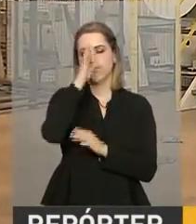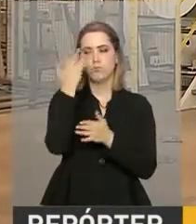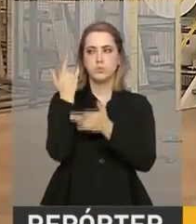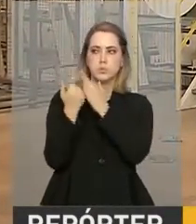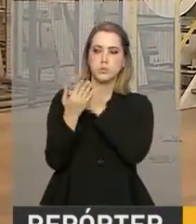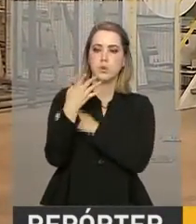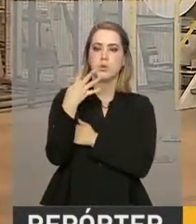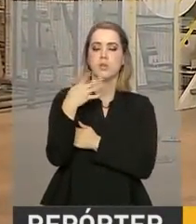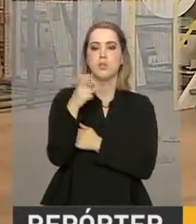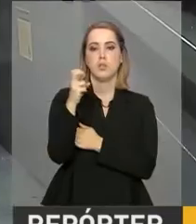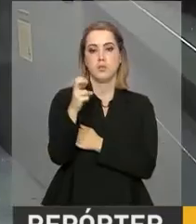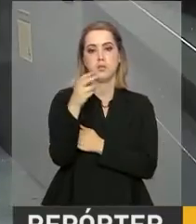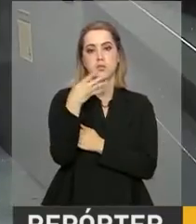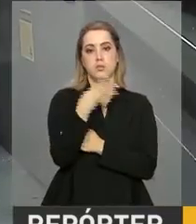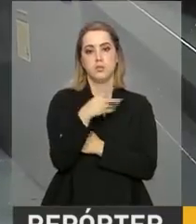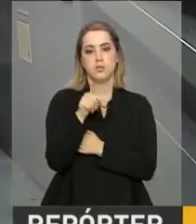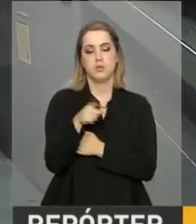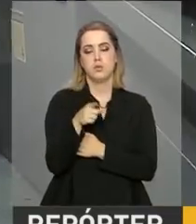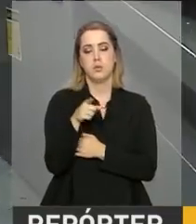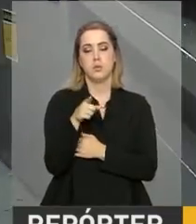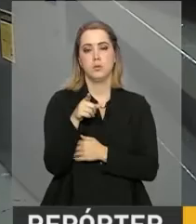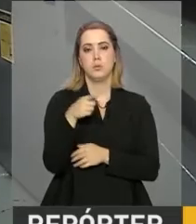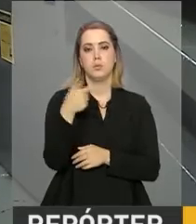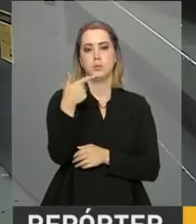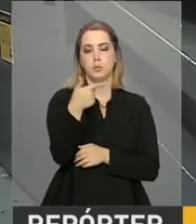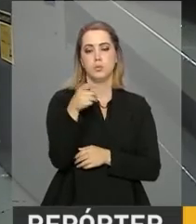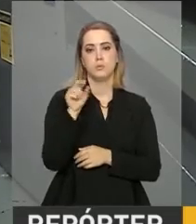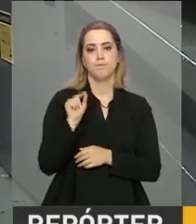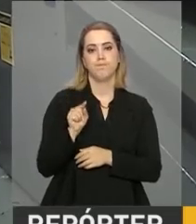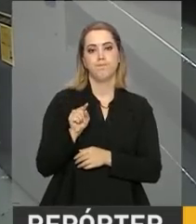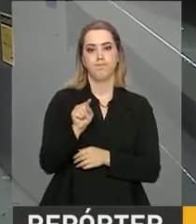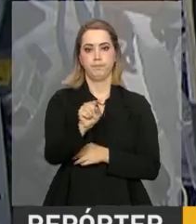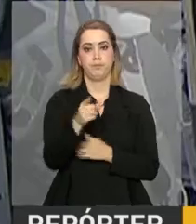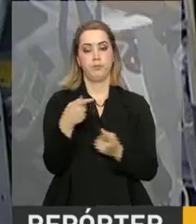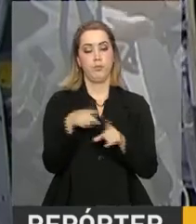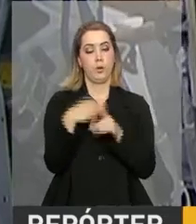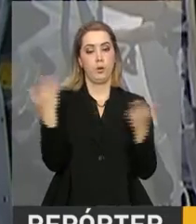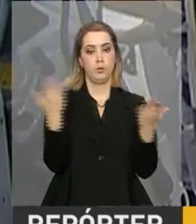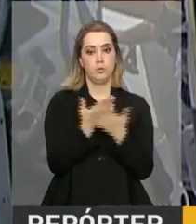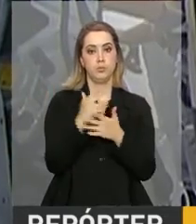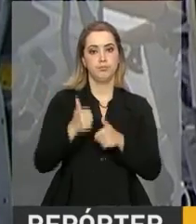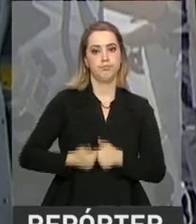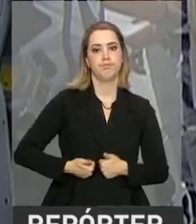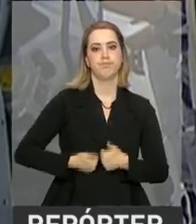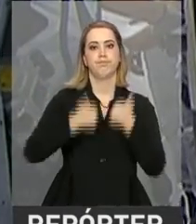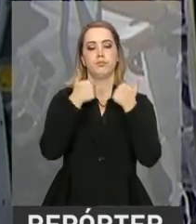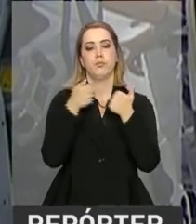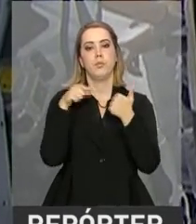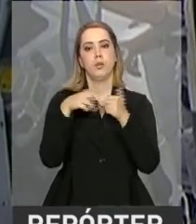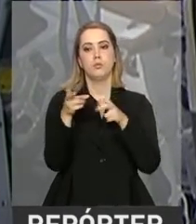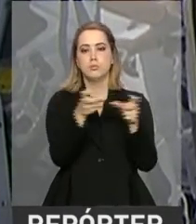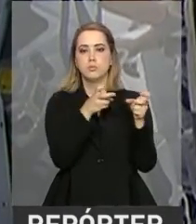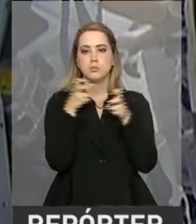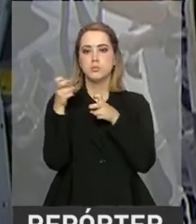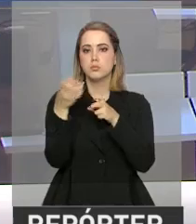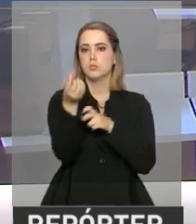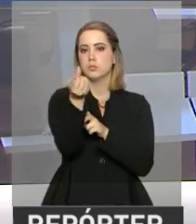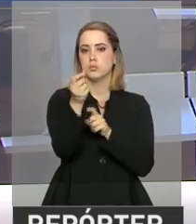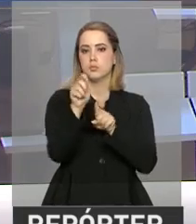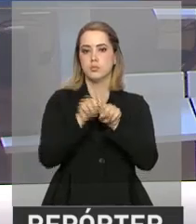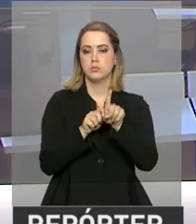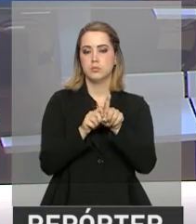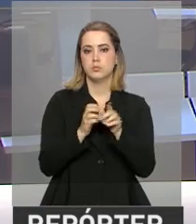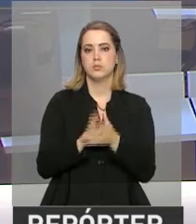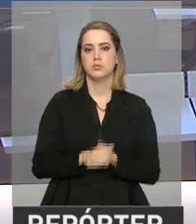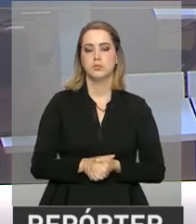54,2 pontos o resultado foi influenciado principalmente pela melhora das perspectivas para os próximos seis meses